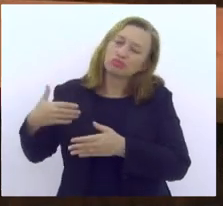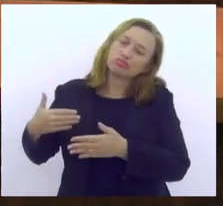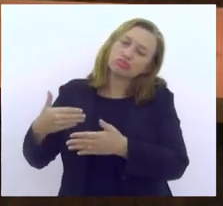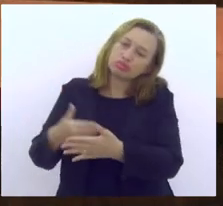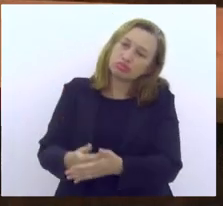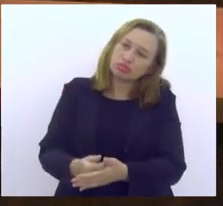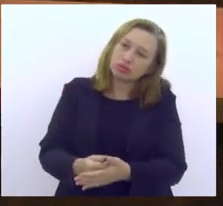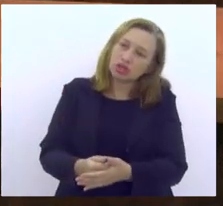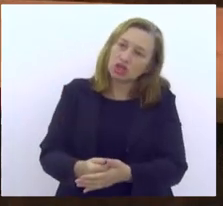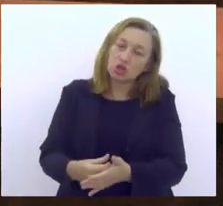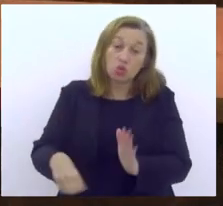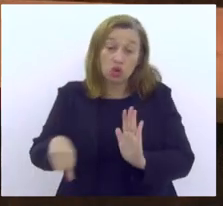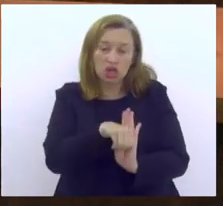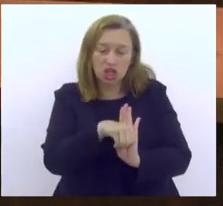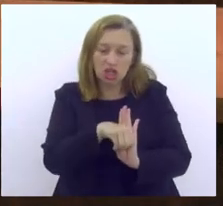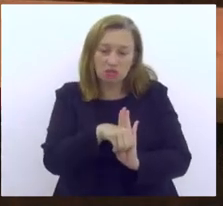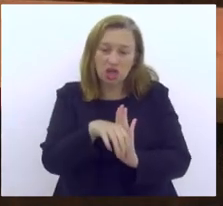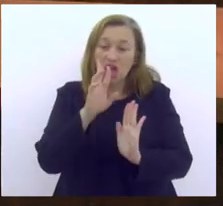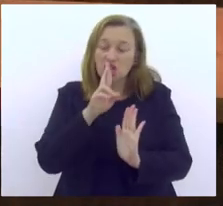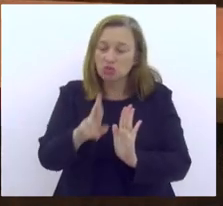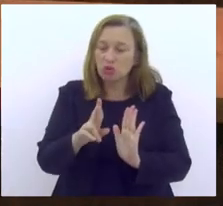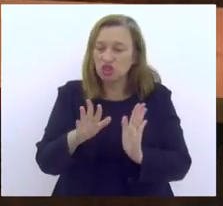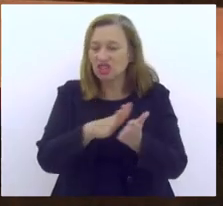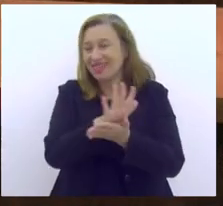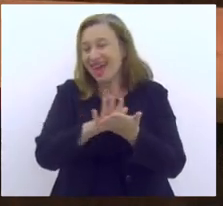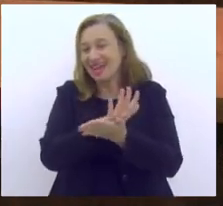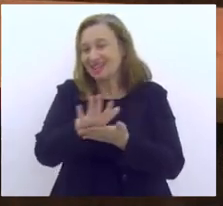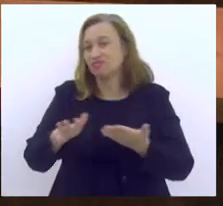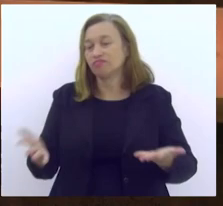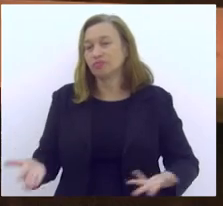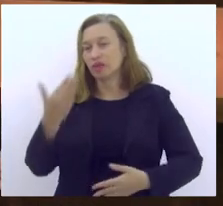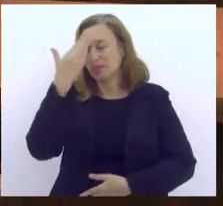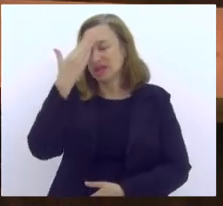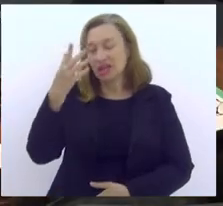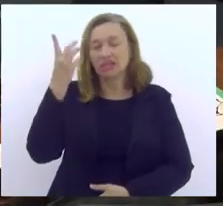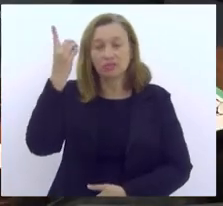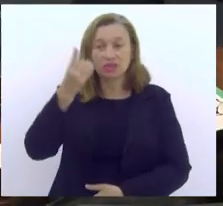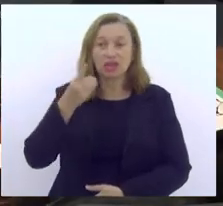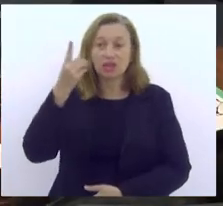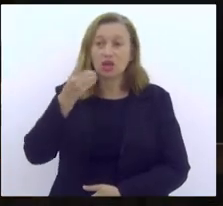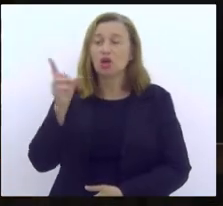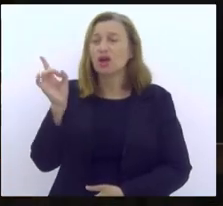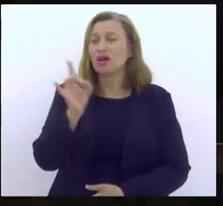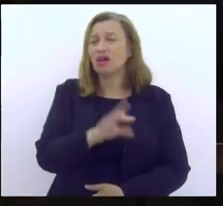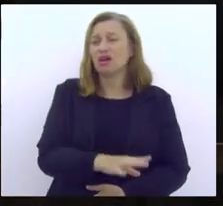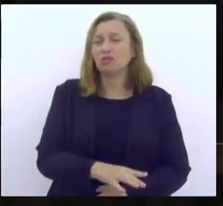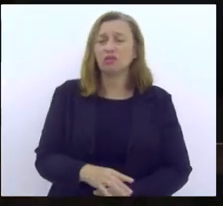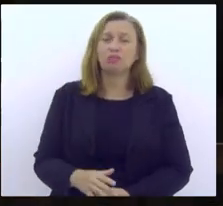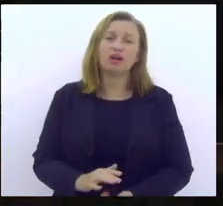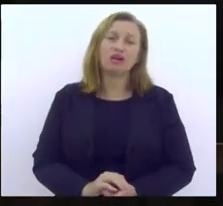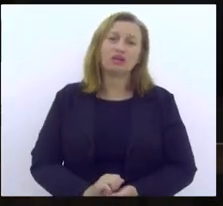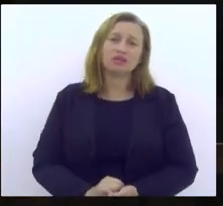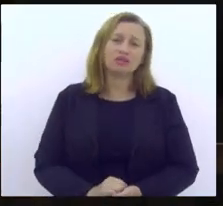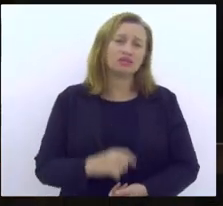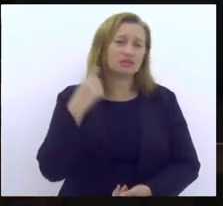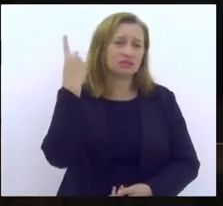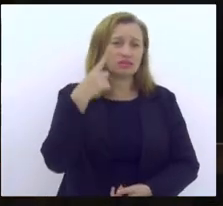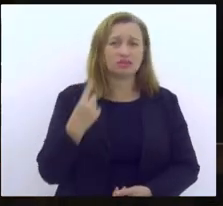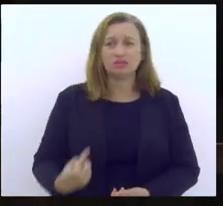Janeiro fiquem sem esclarecimento. Muito obrigado, deputado. Última oradora inscrita, deputada